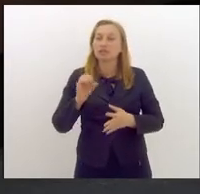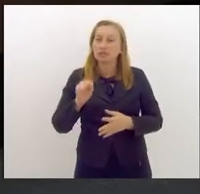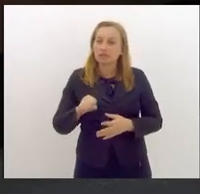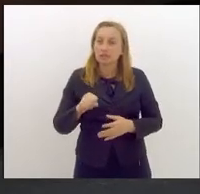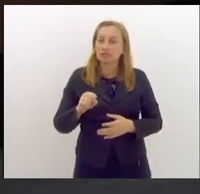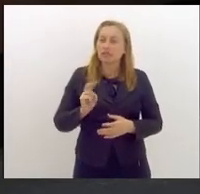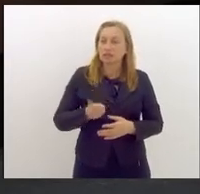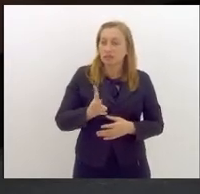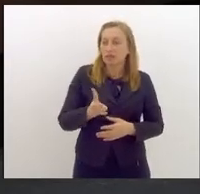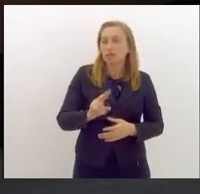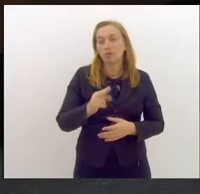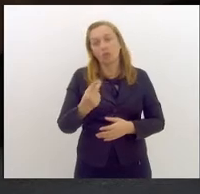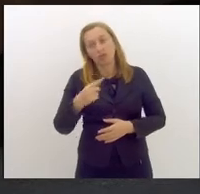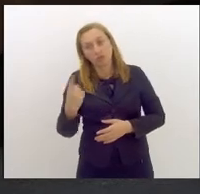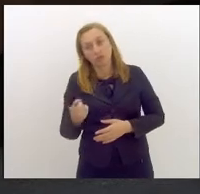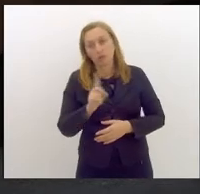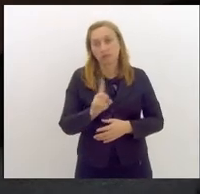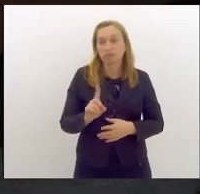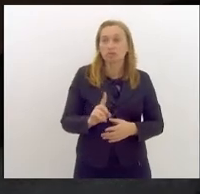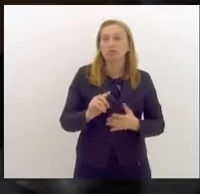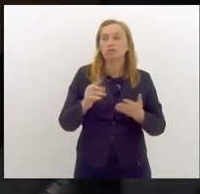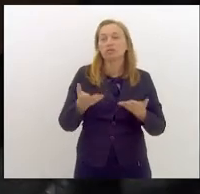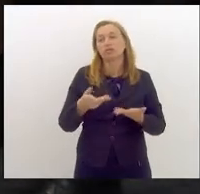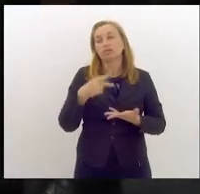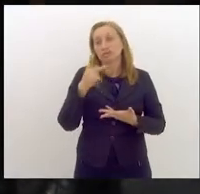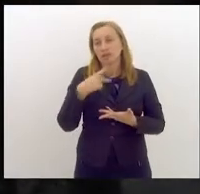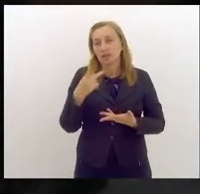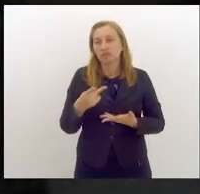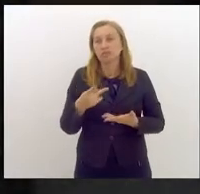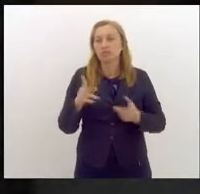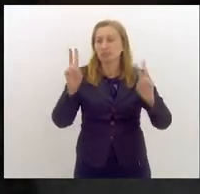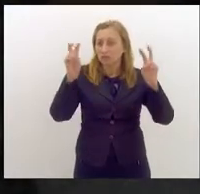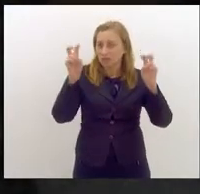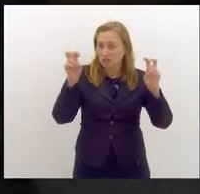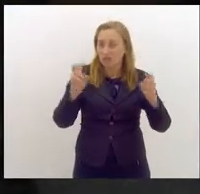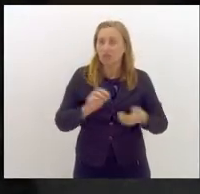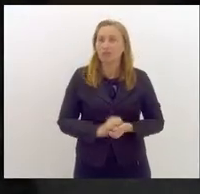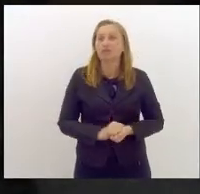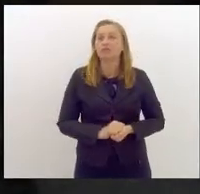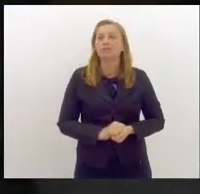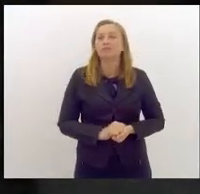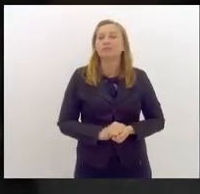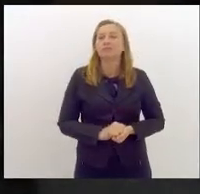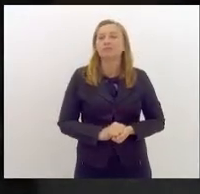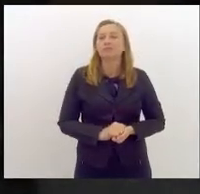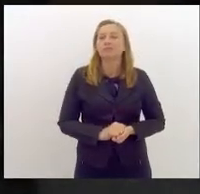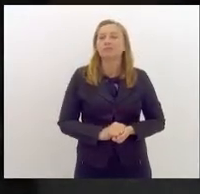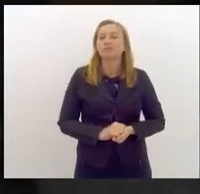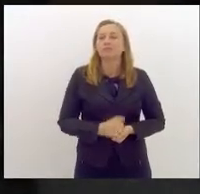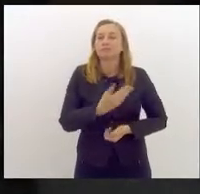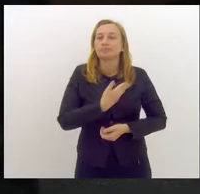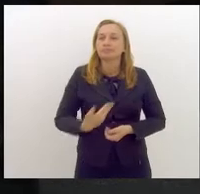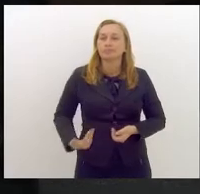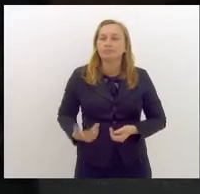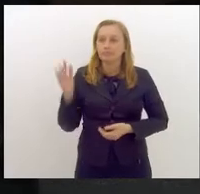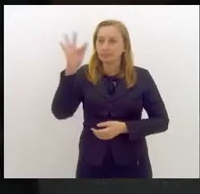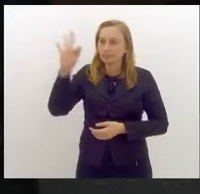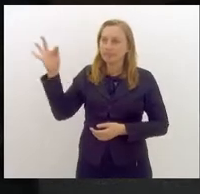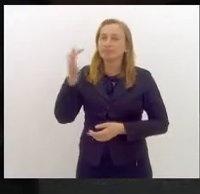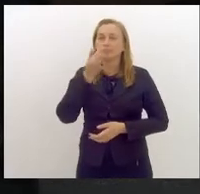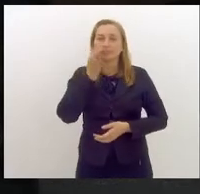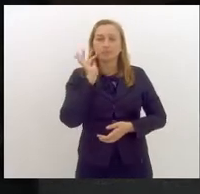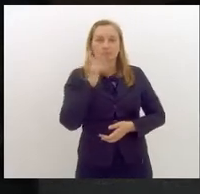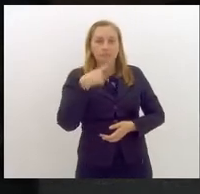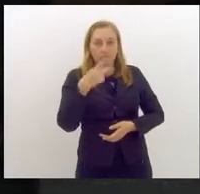no final do mês Flávio deve ter sido convidado sobre esse tema essa essa complementação do governo federal que o Flávio fez menção